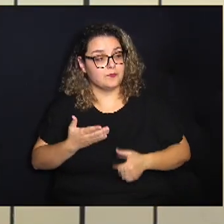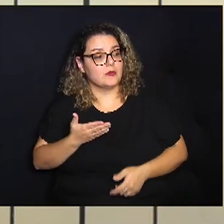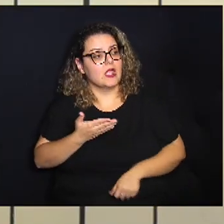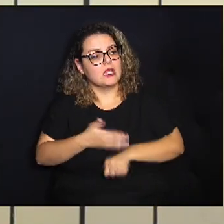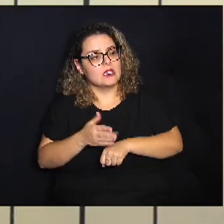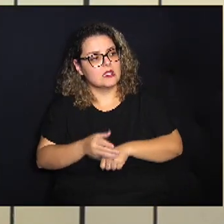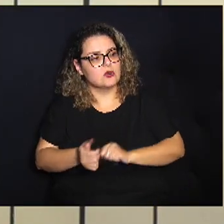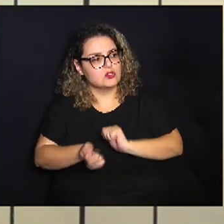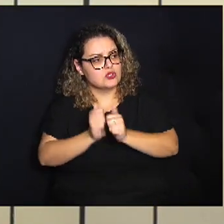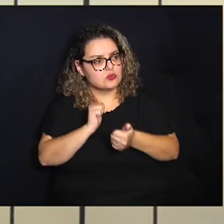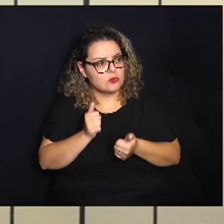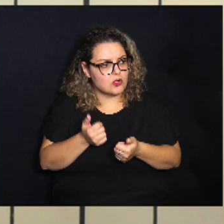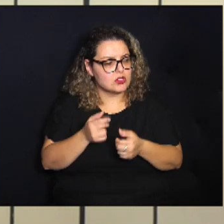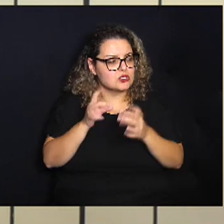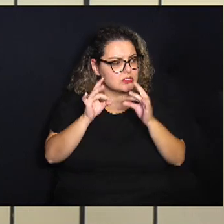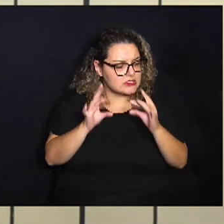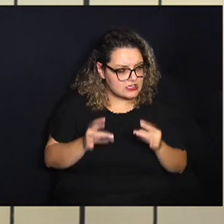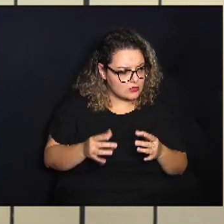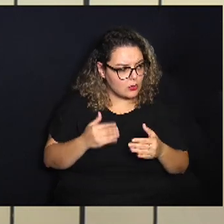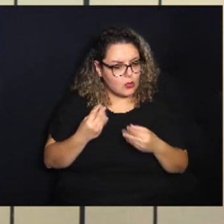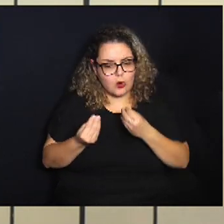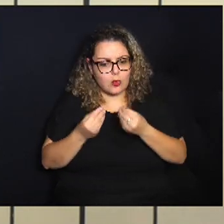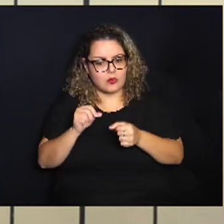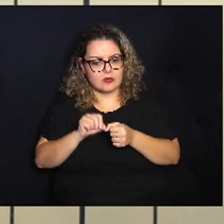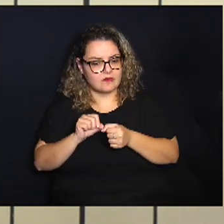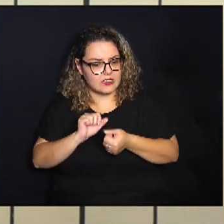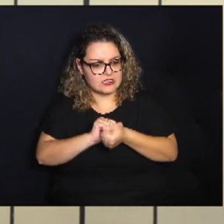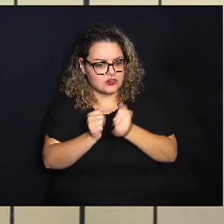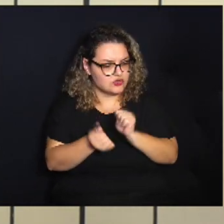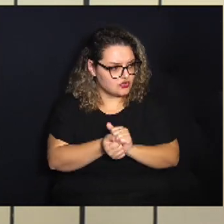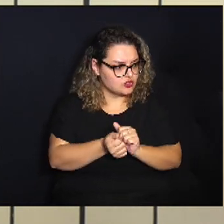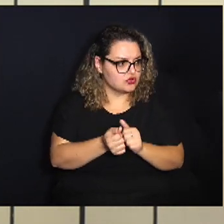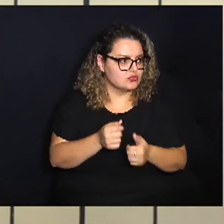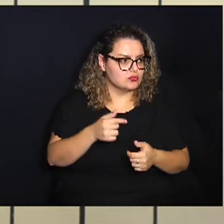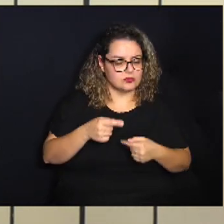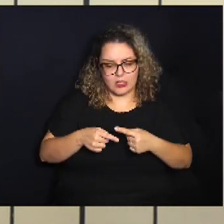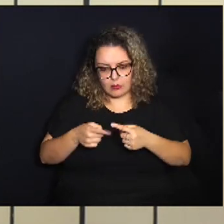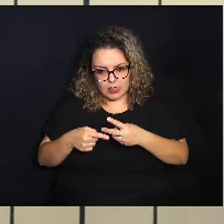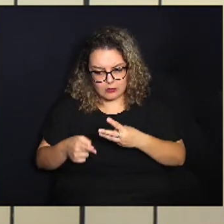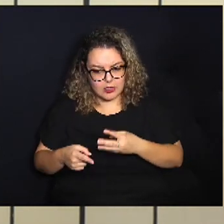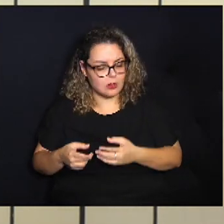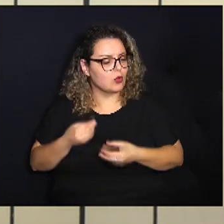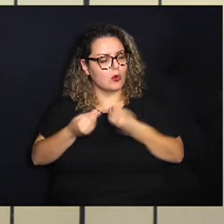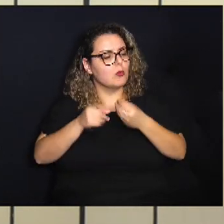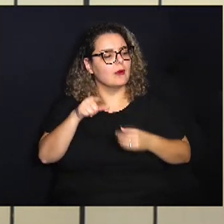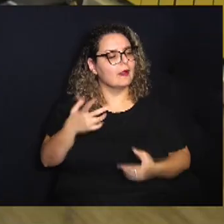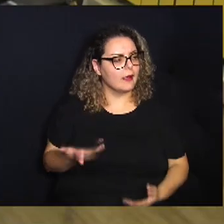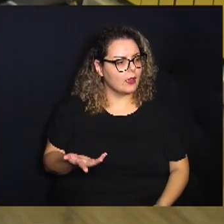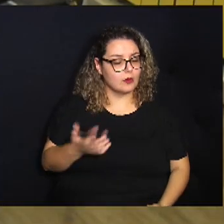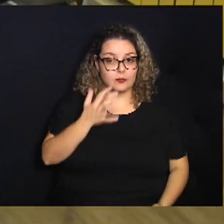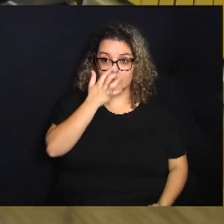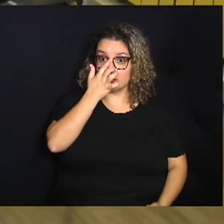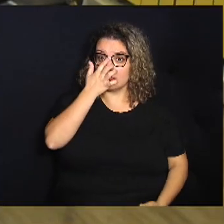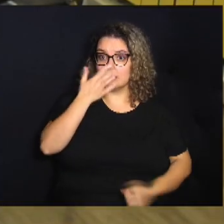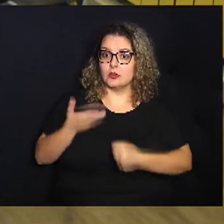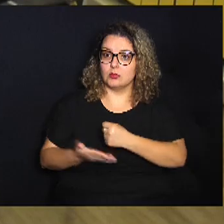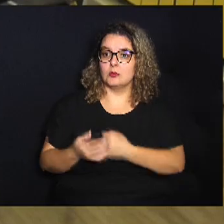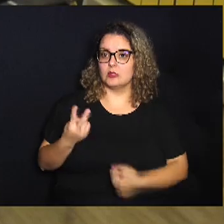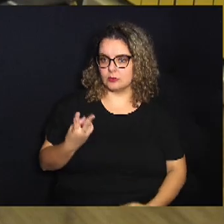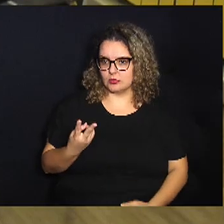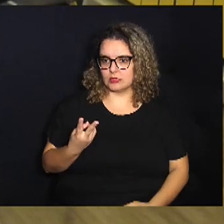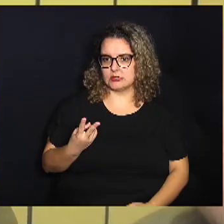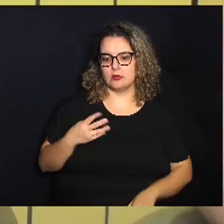esporte específico, você faz a adaptação de treinos das 3 modalidades? Como que seria isso? No mínimo 2. Então,